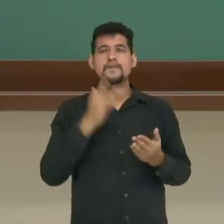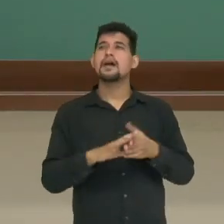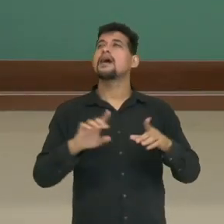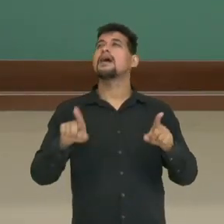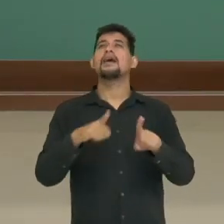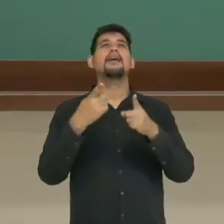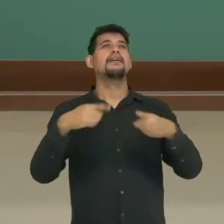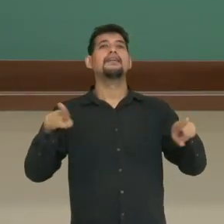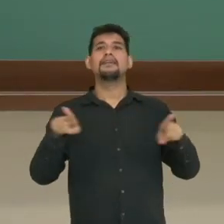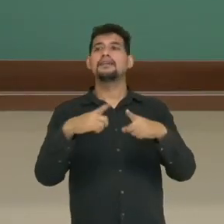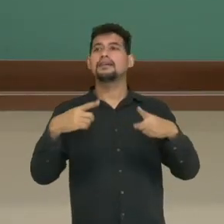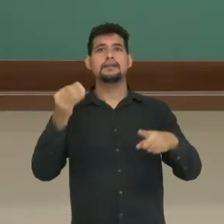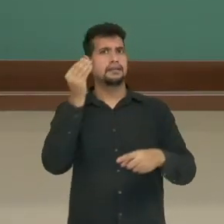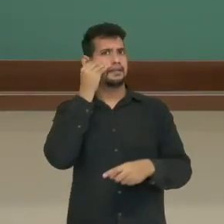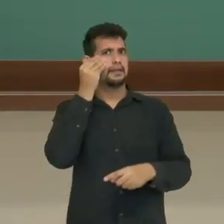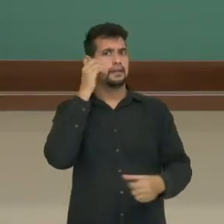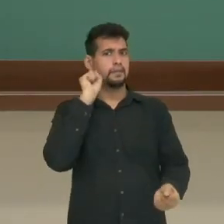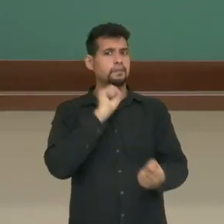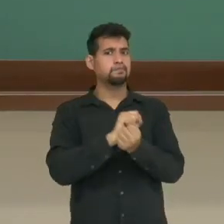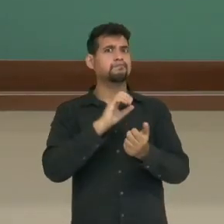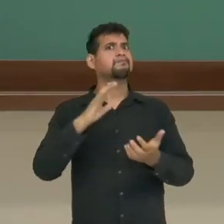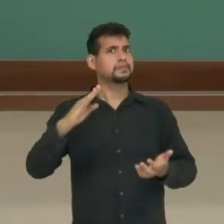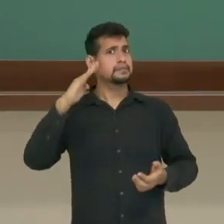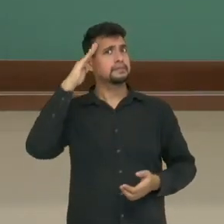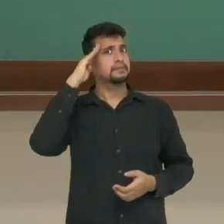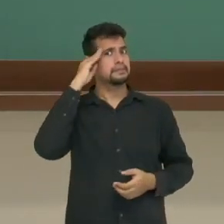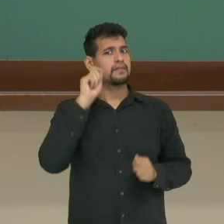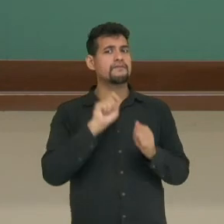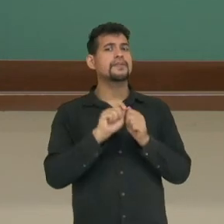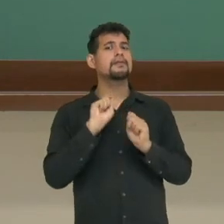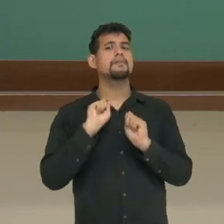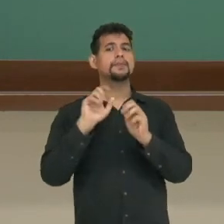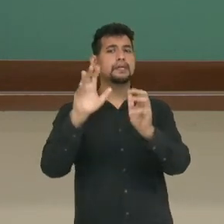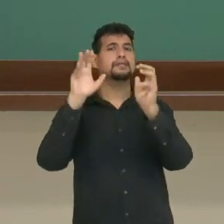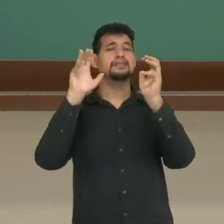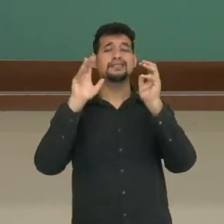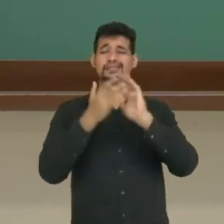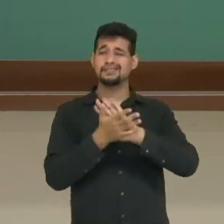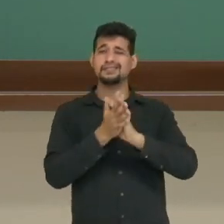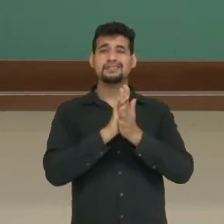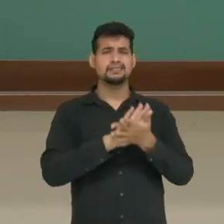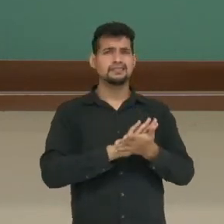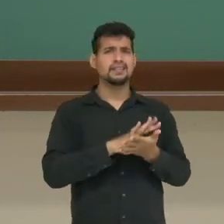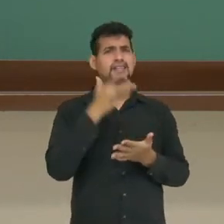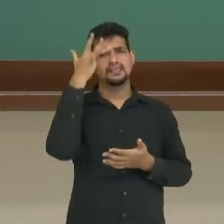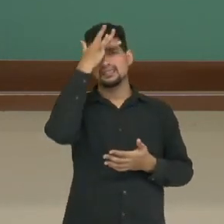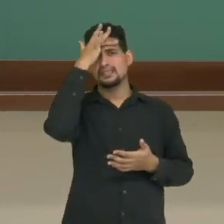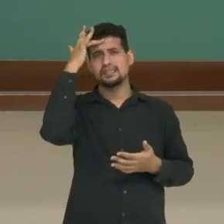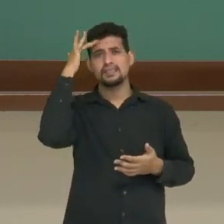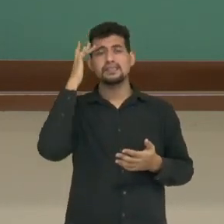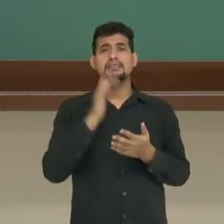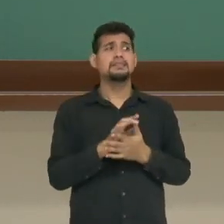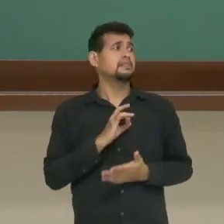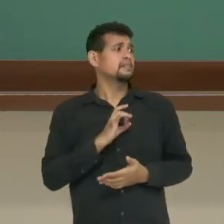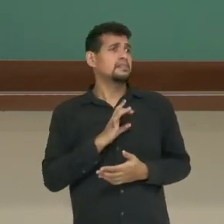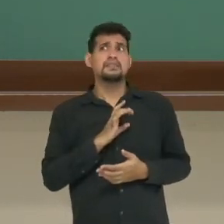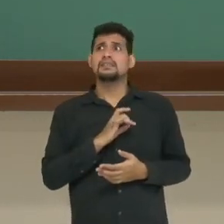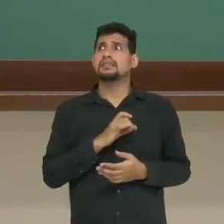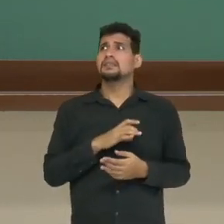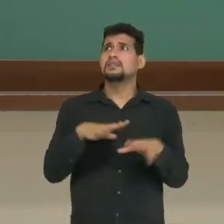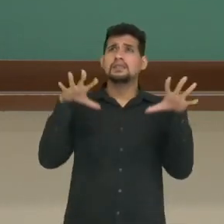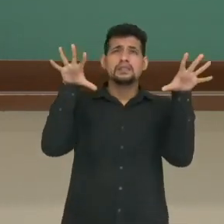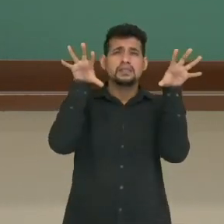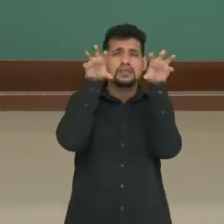show. Então, um atentado aí com grande potencial de estrago. As pessoas no meio do pânico, da escuridão, num